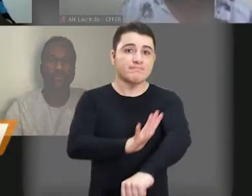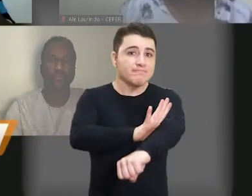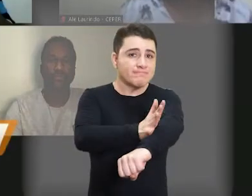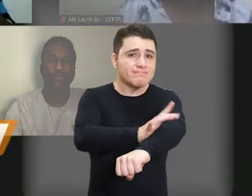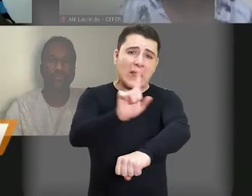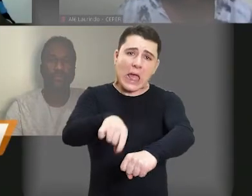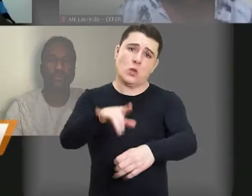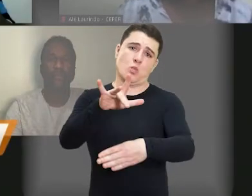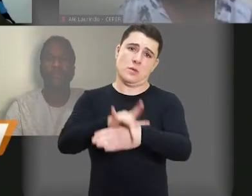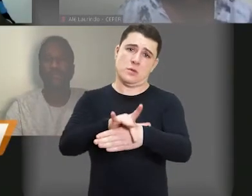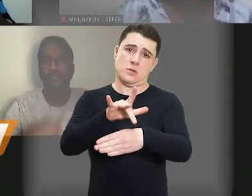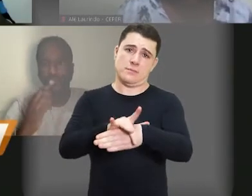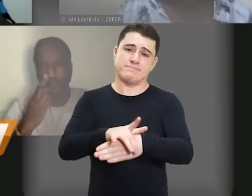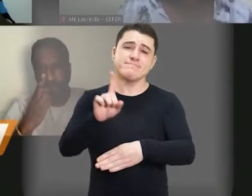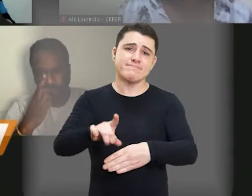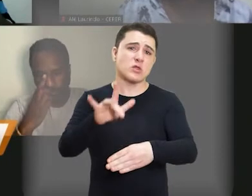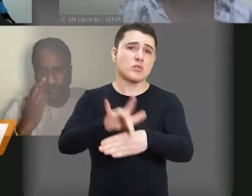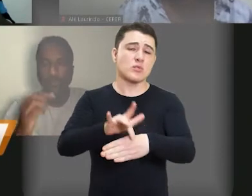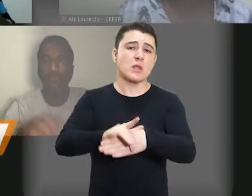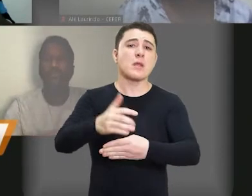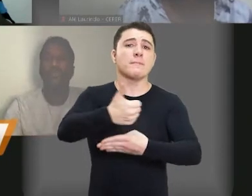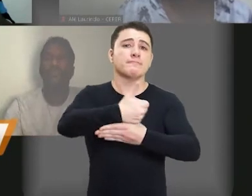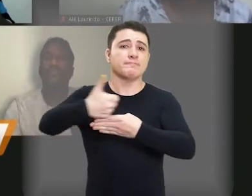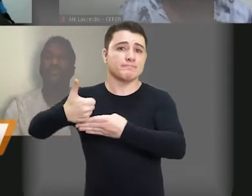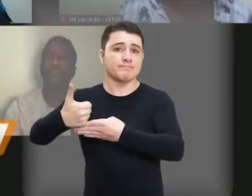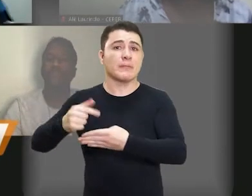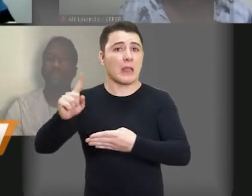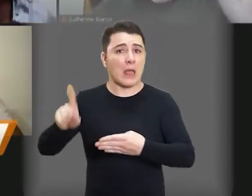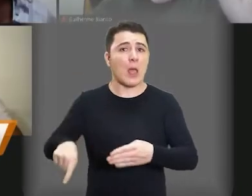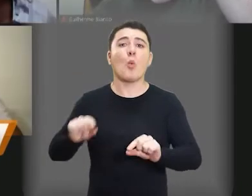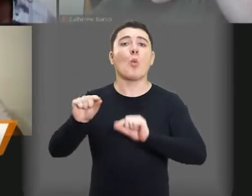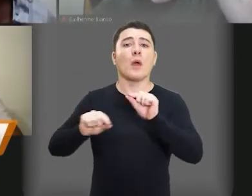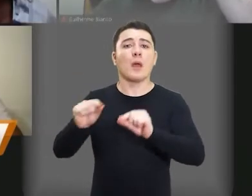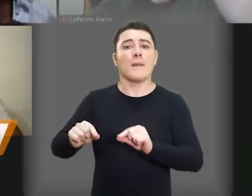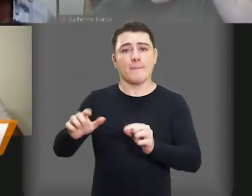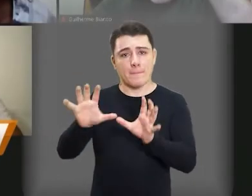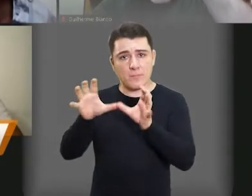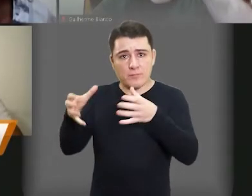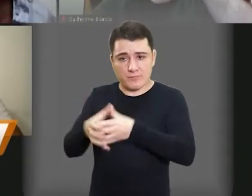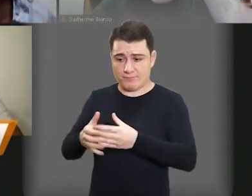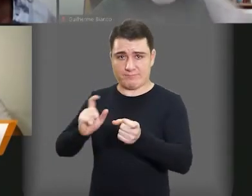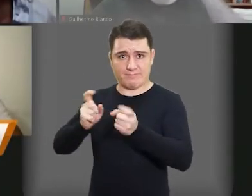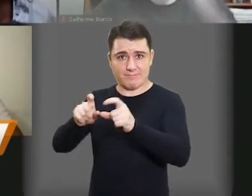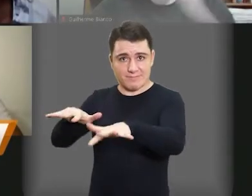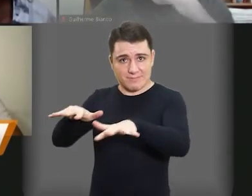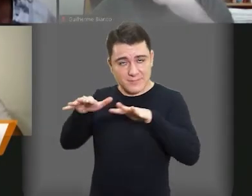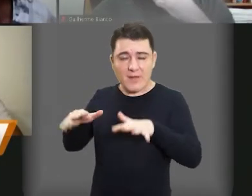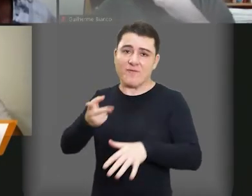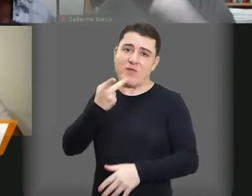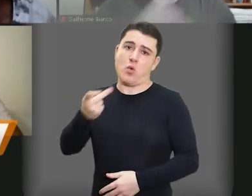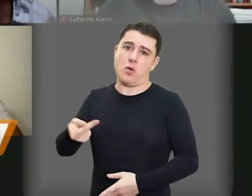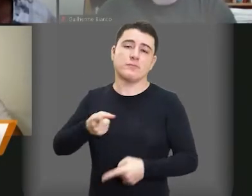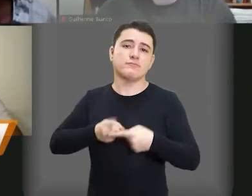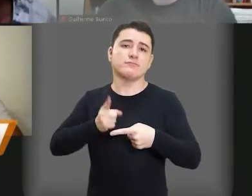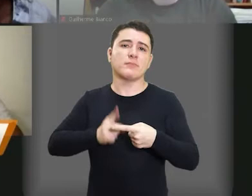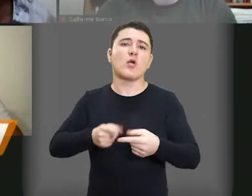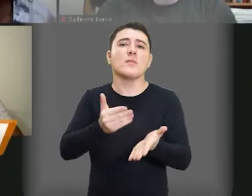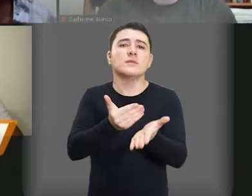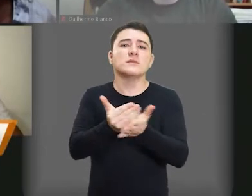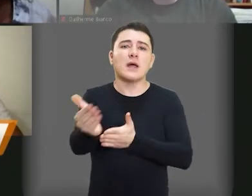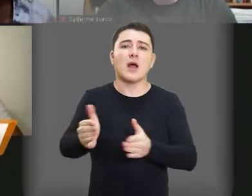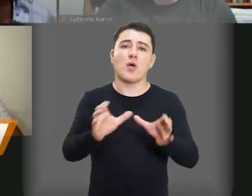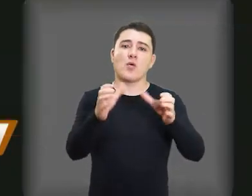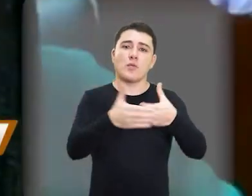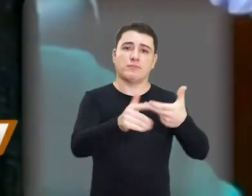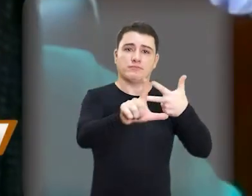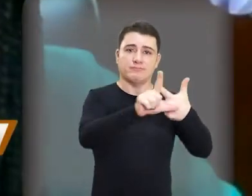O racismo é uma doença moral. Esse foi um dos apontamentos feitos na audiência pública que marcou o